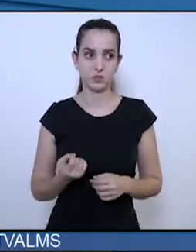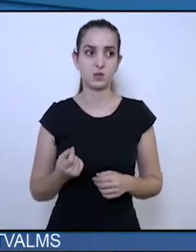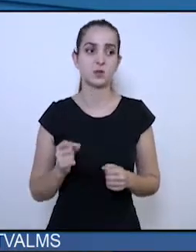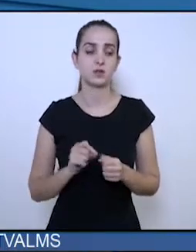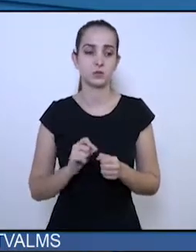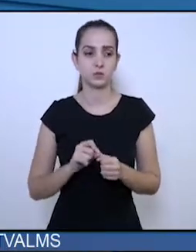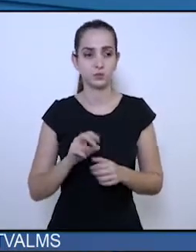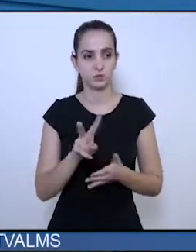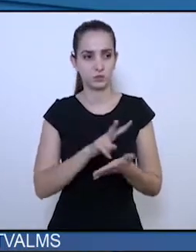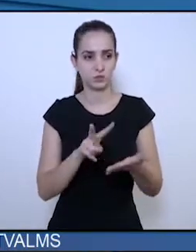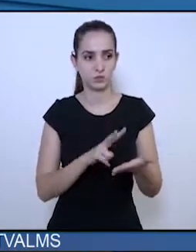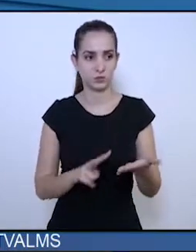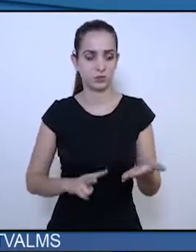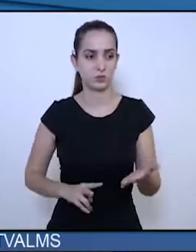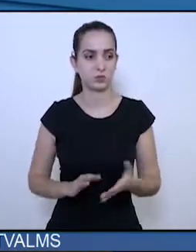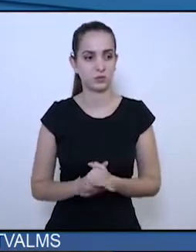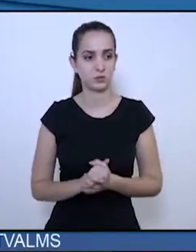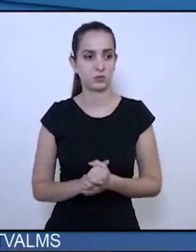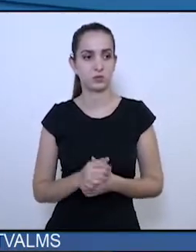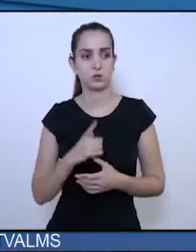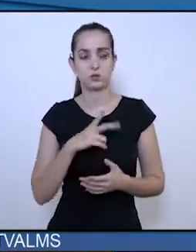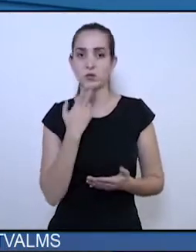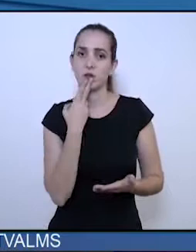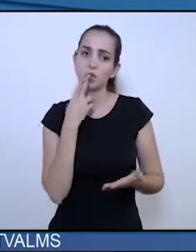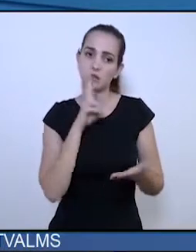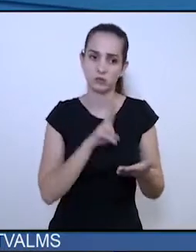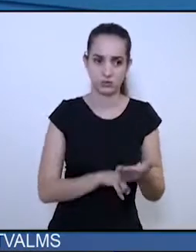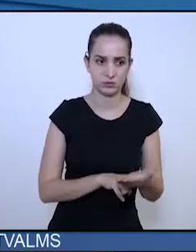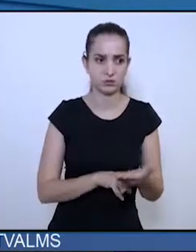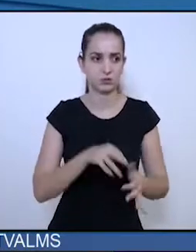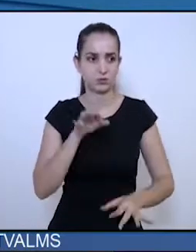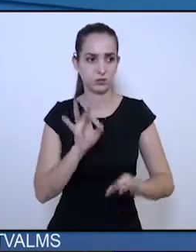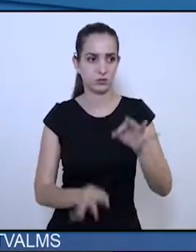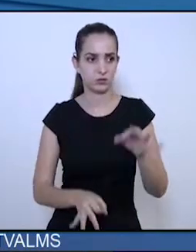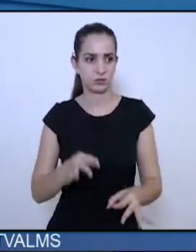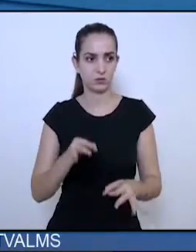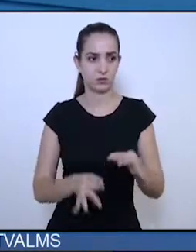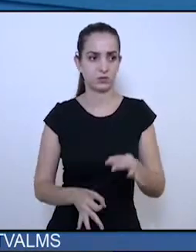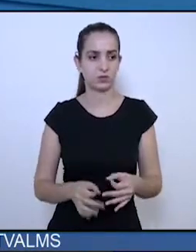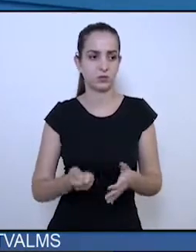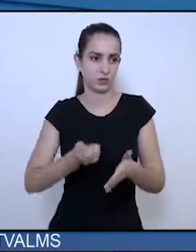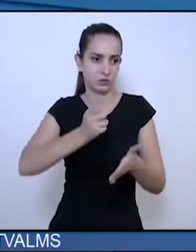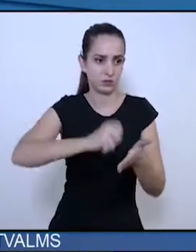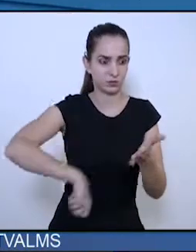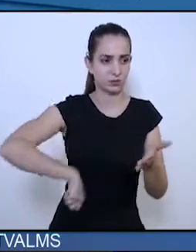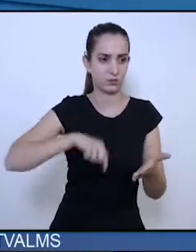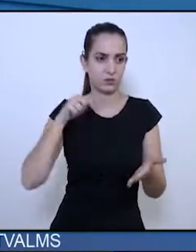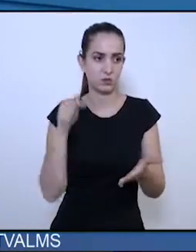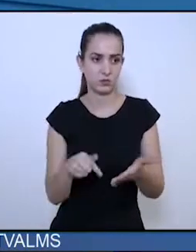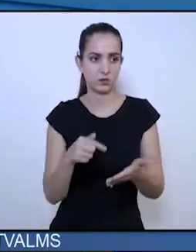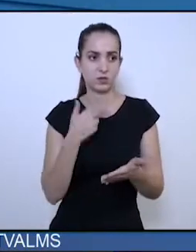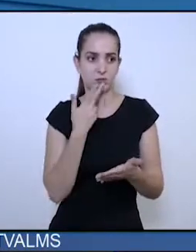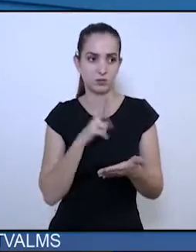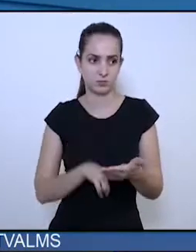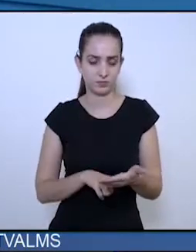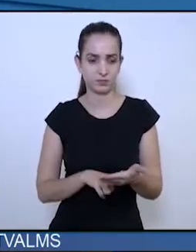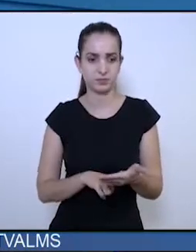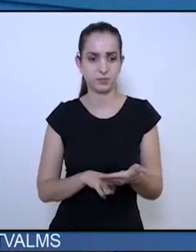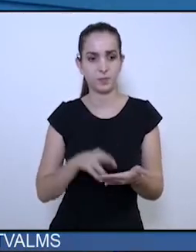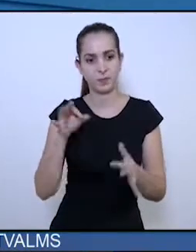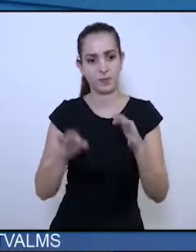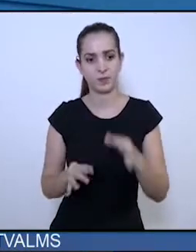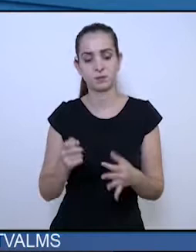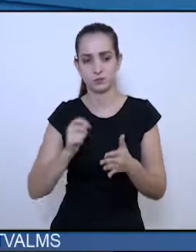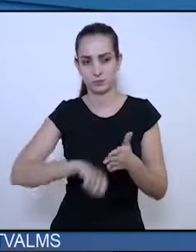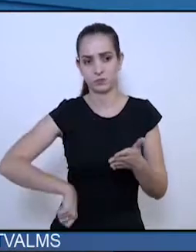leitura aqui de uma carta de repúdio dos juízes, que assinou essa carta. O juiz